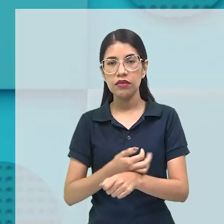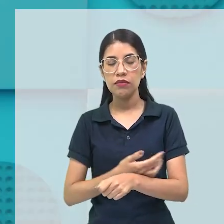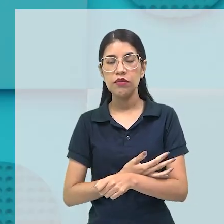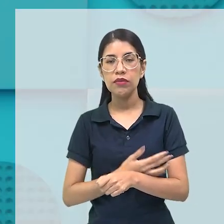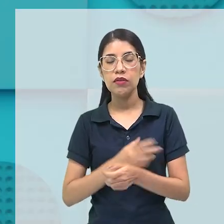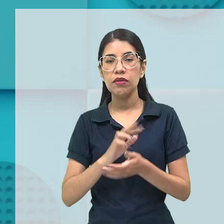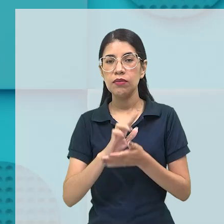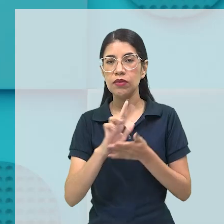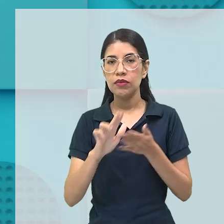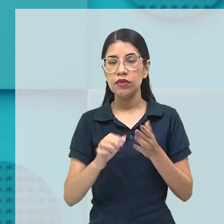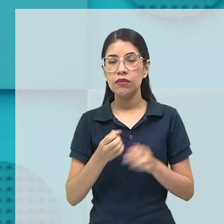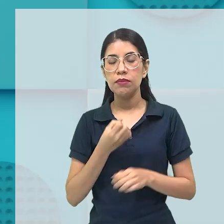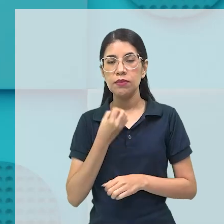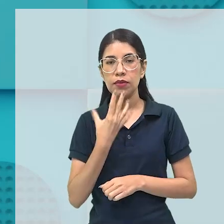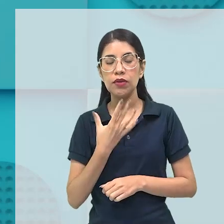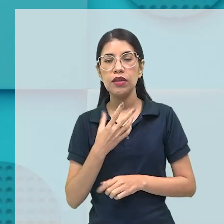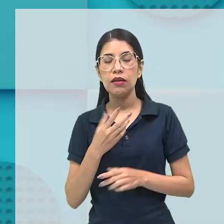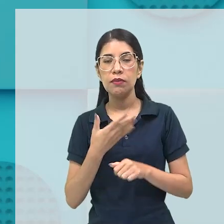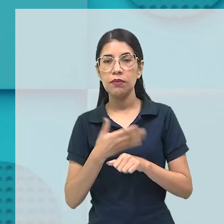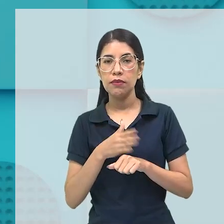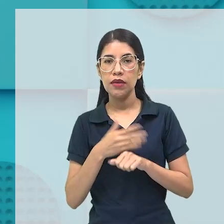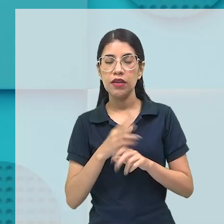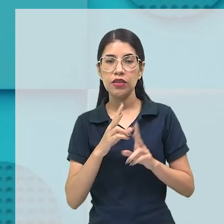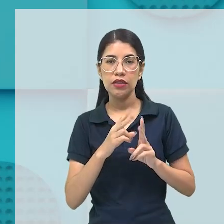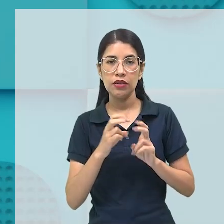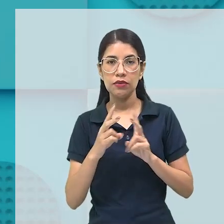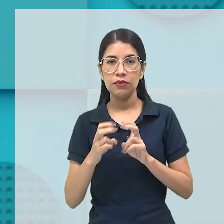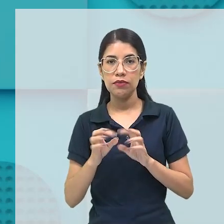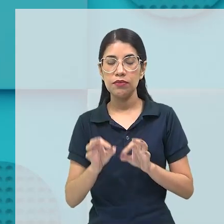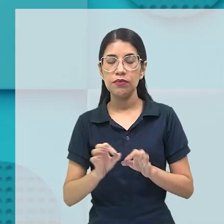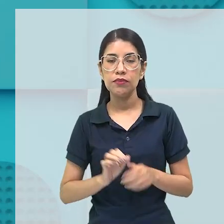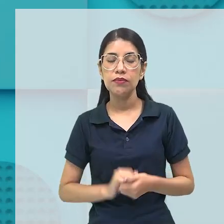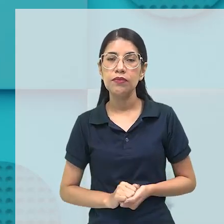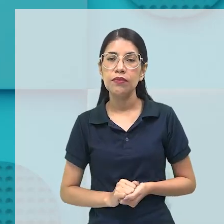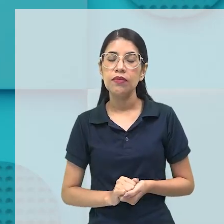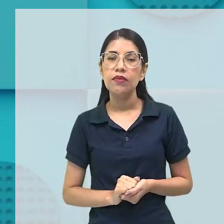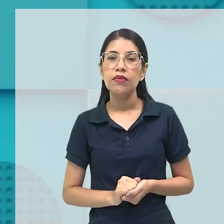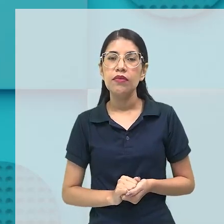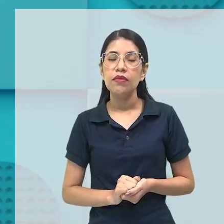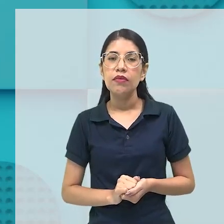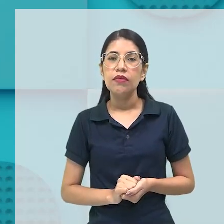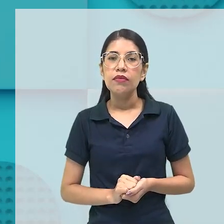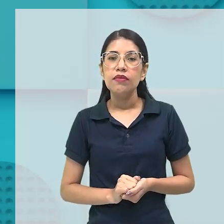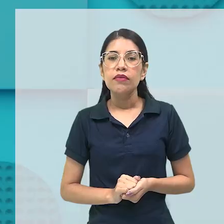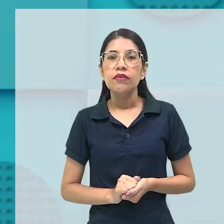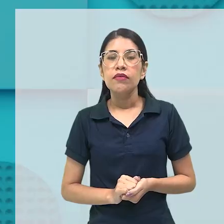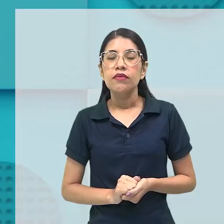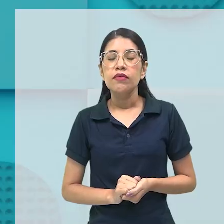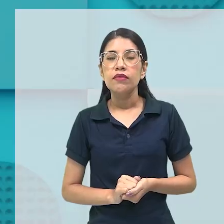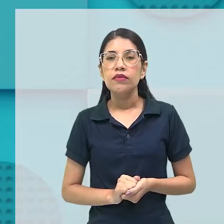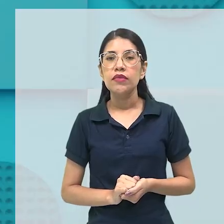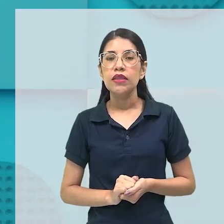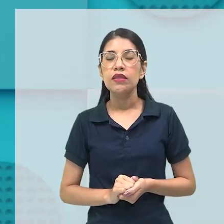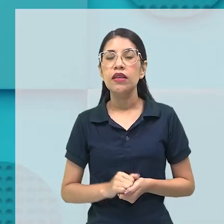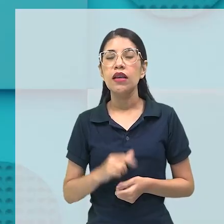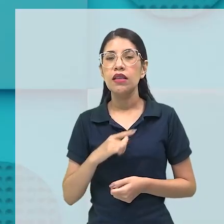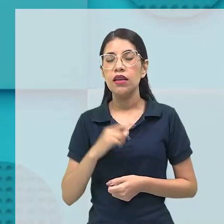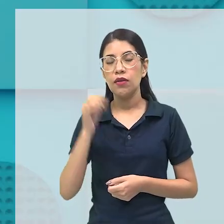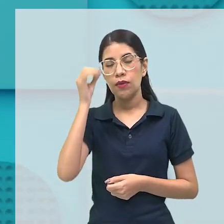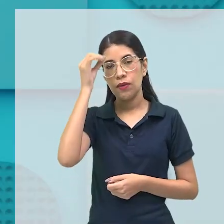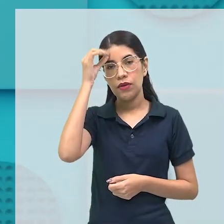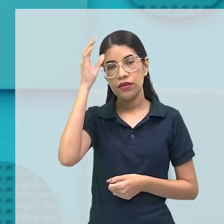são os benefícios máximos aí da prática das lutas. É você ter esse retorno de princípios,